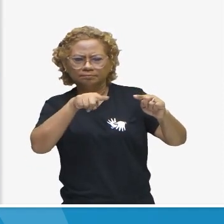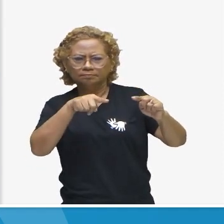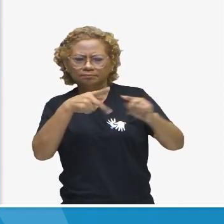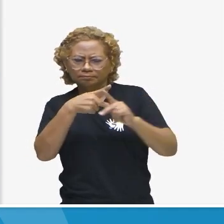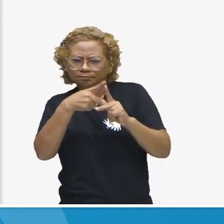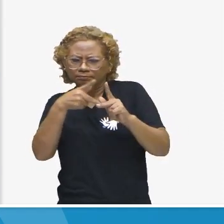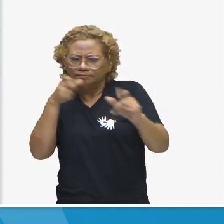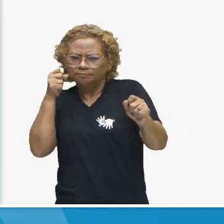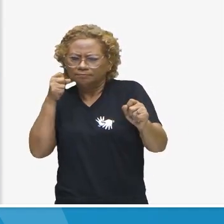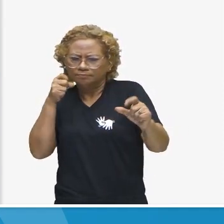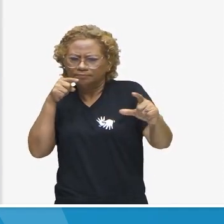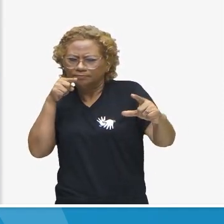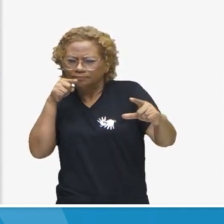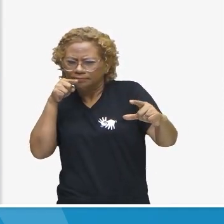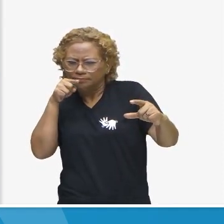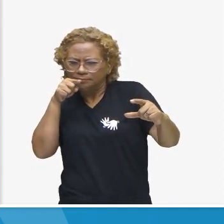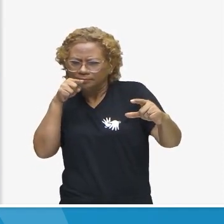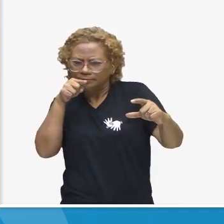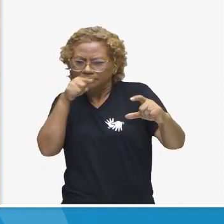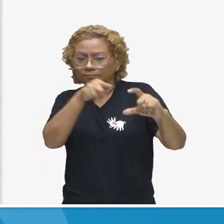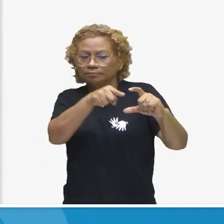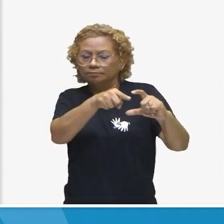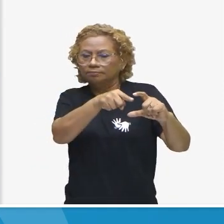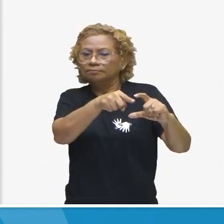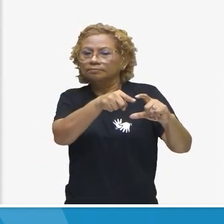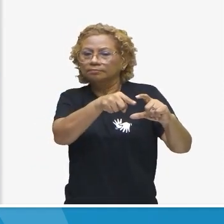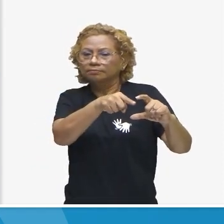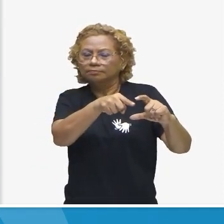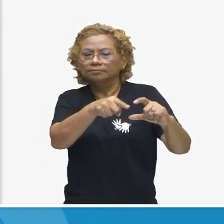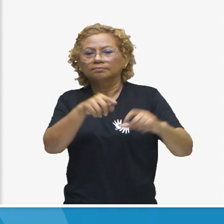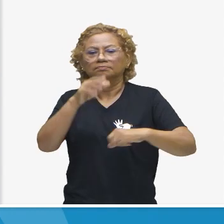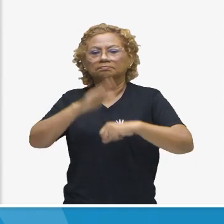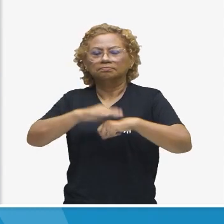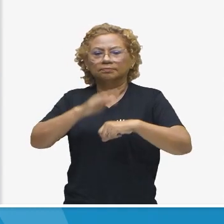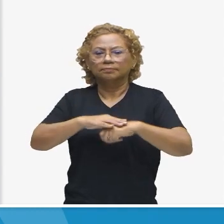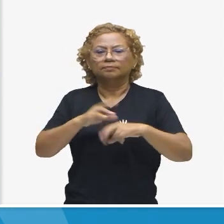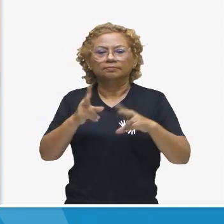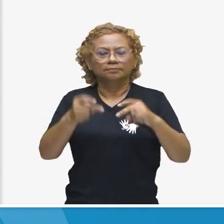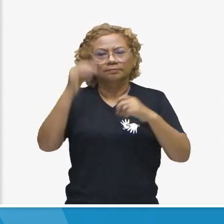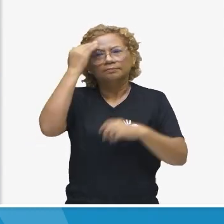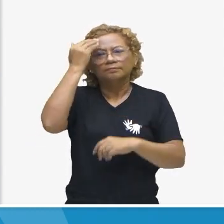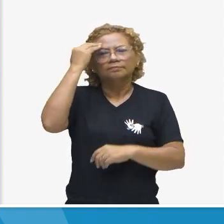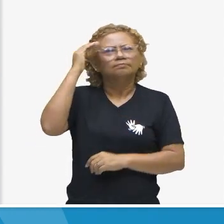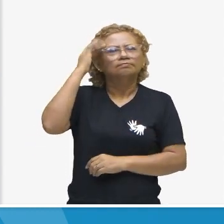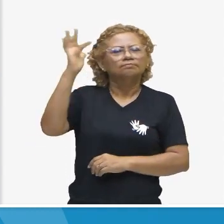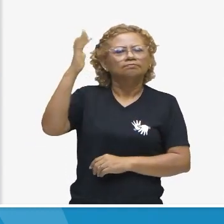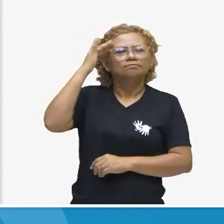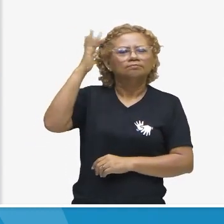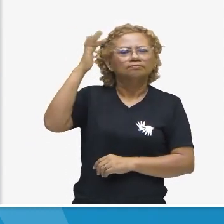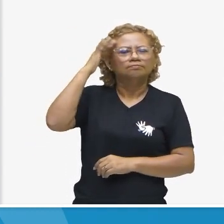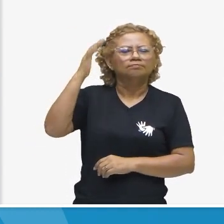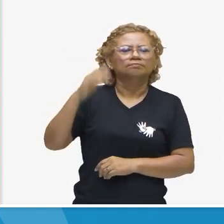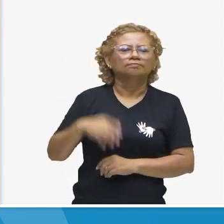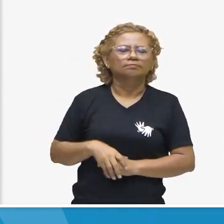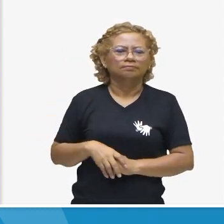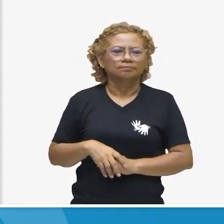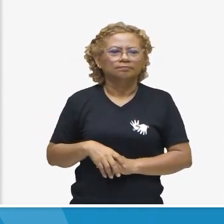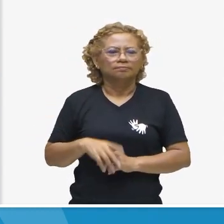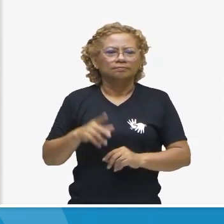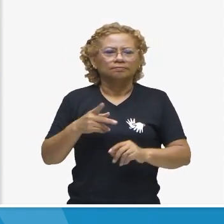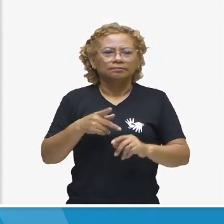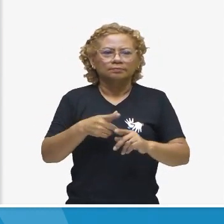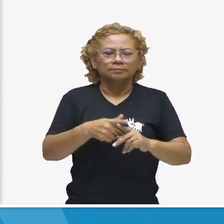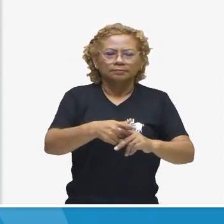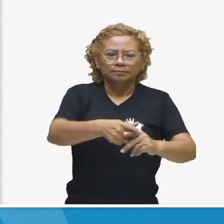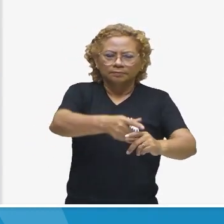a melhor maneira da gente entender essa questão da projeção é a gente imaginando uma flecha. Imagina uma flecha sendo